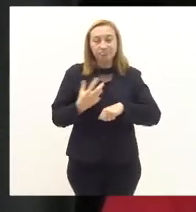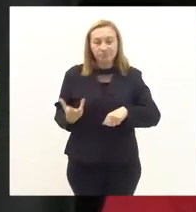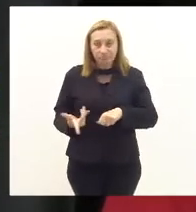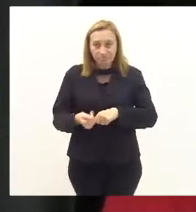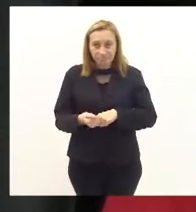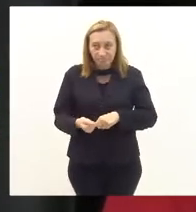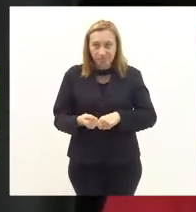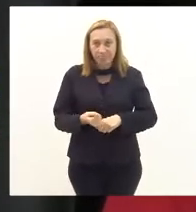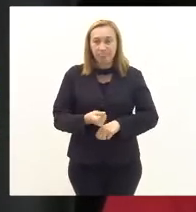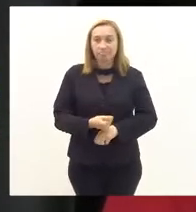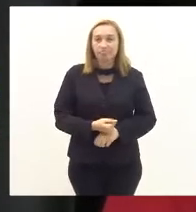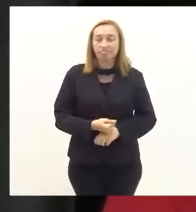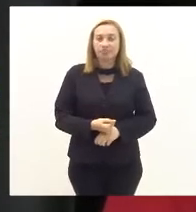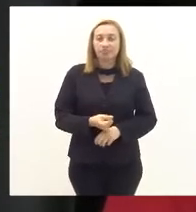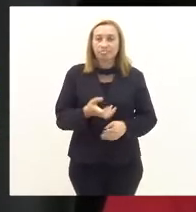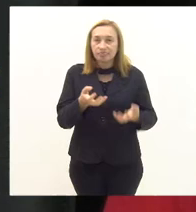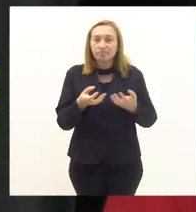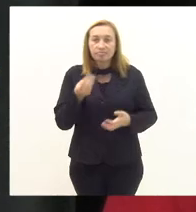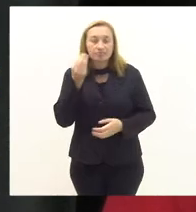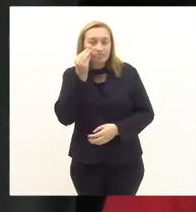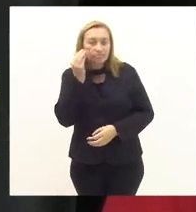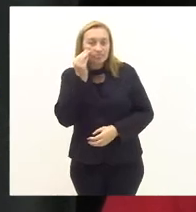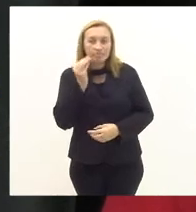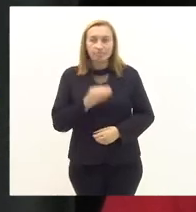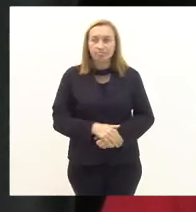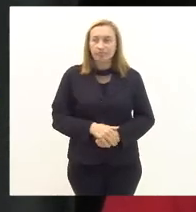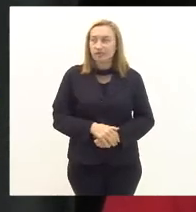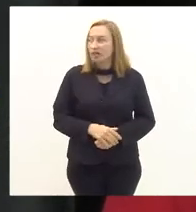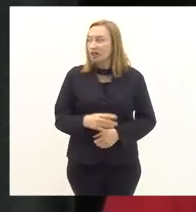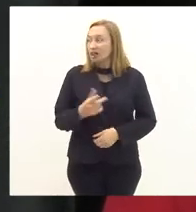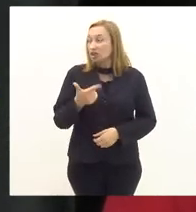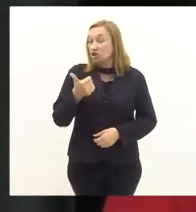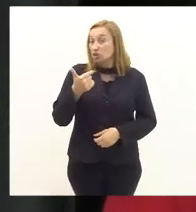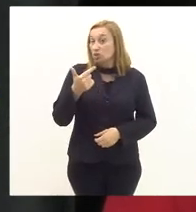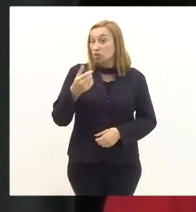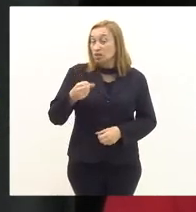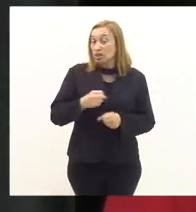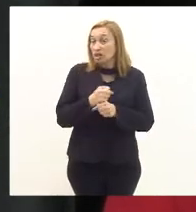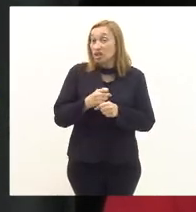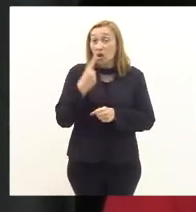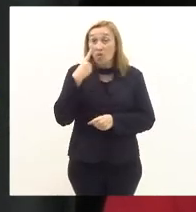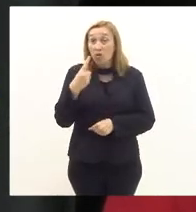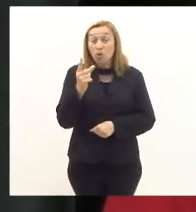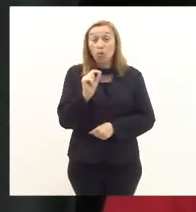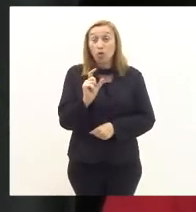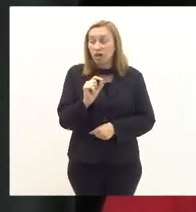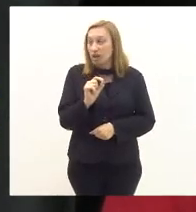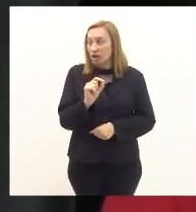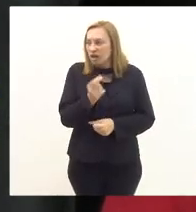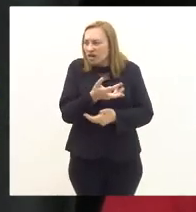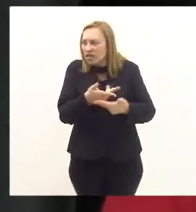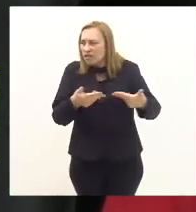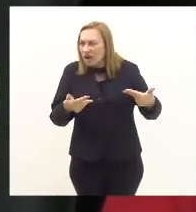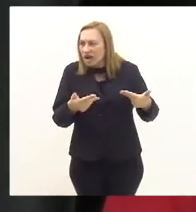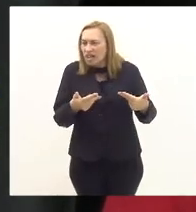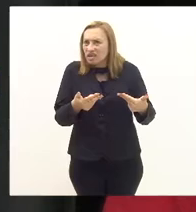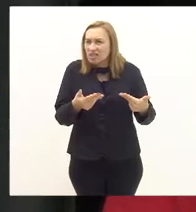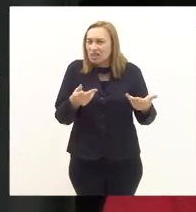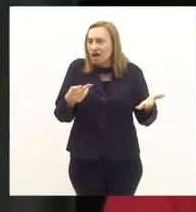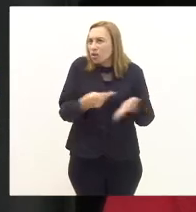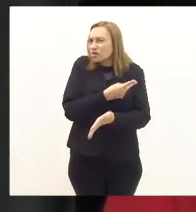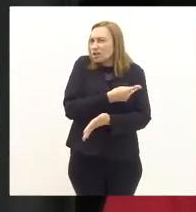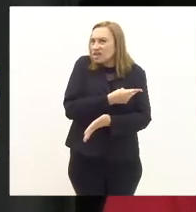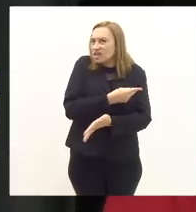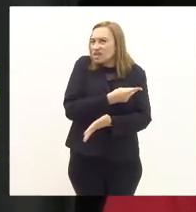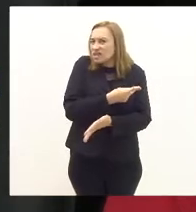qualificado, requerendo uma oportunidade. E, nesses 12 anos, eu pude ver uma série de situações